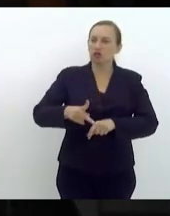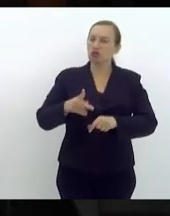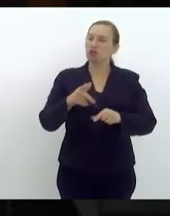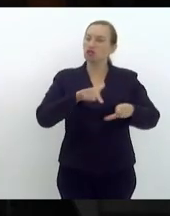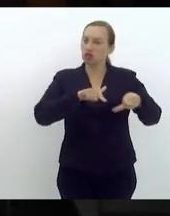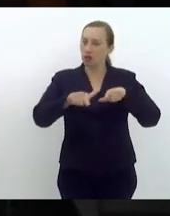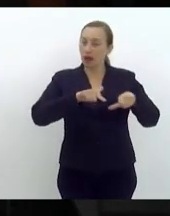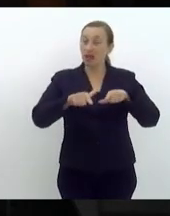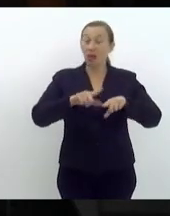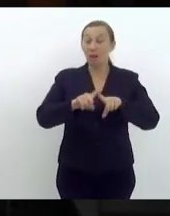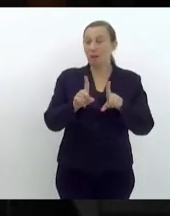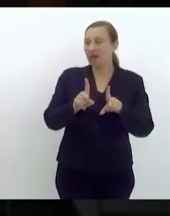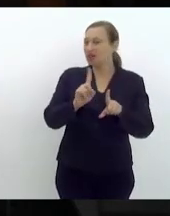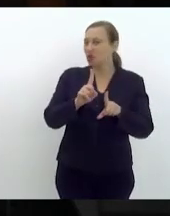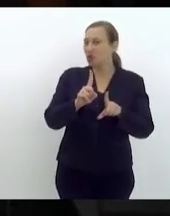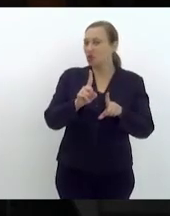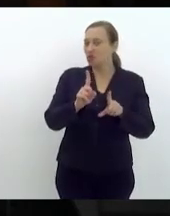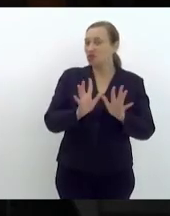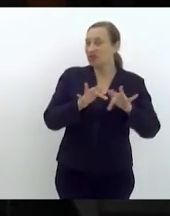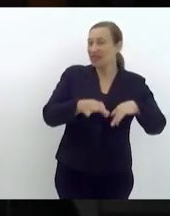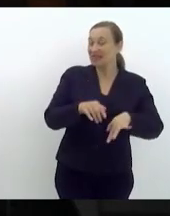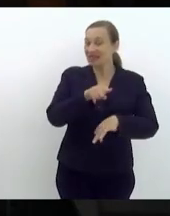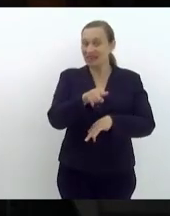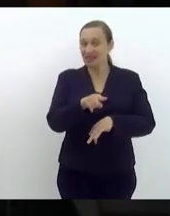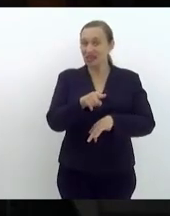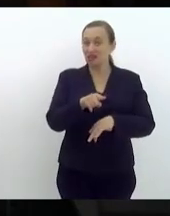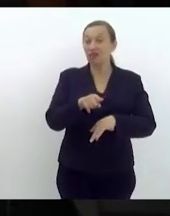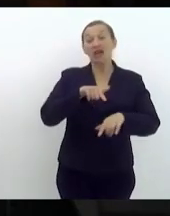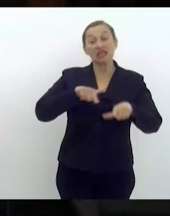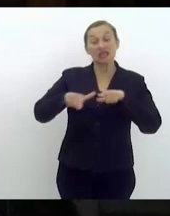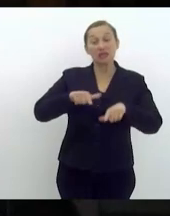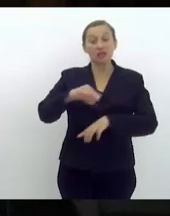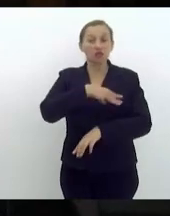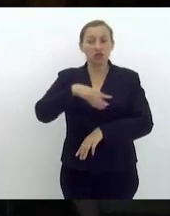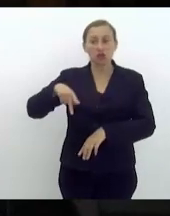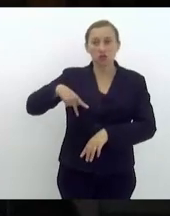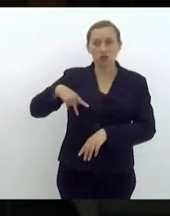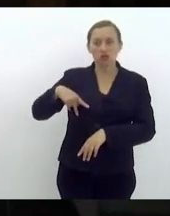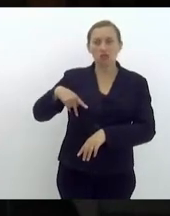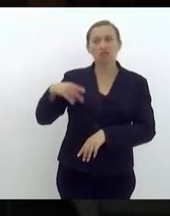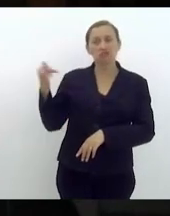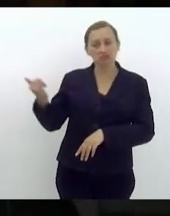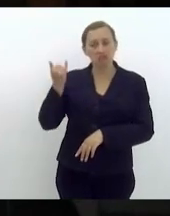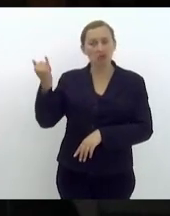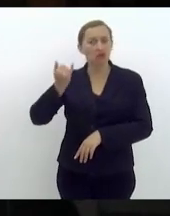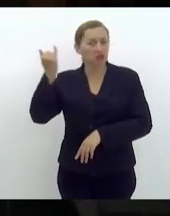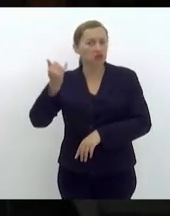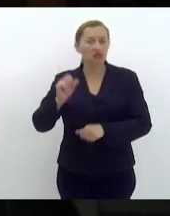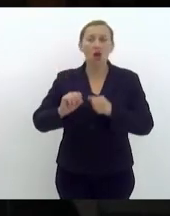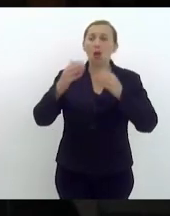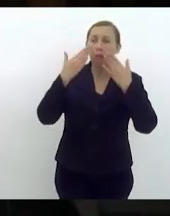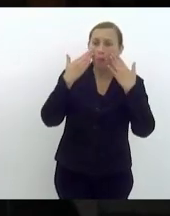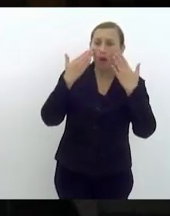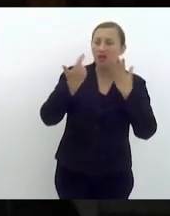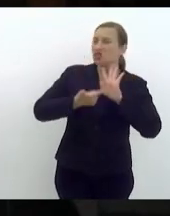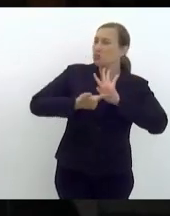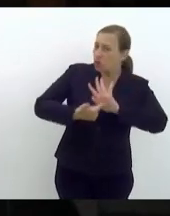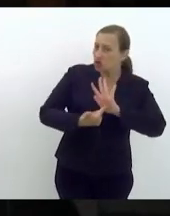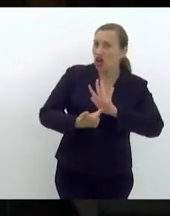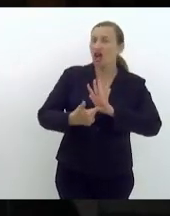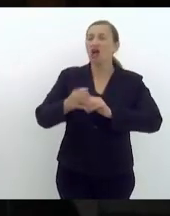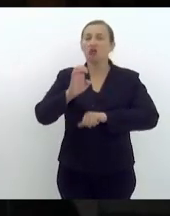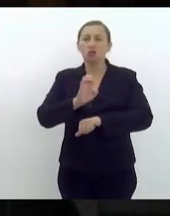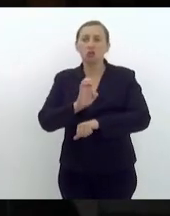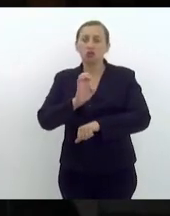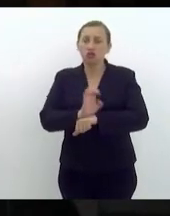o desfinanciamento não acaba aí esse trabalho que o ministério público fez foi muito importante de mostrar que o estado não